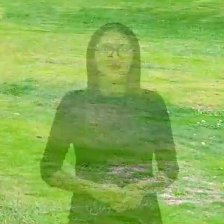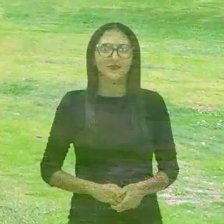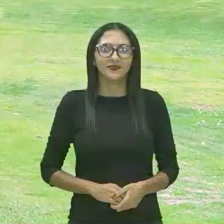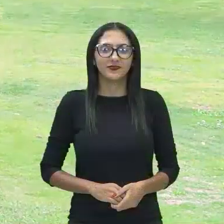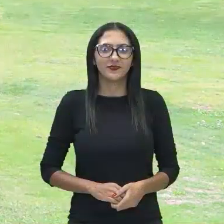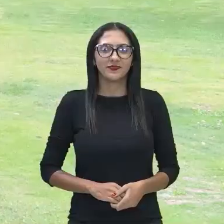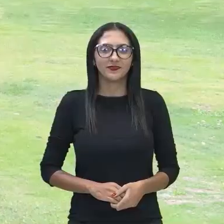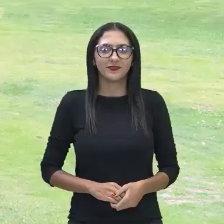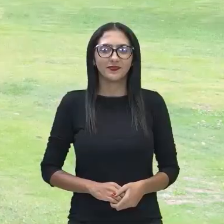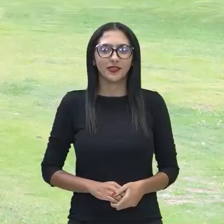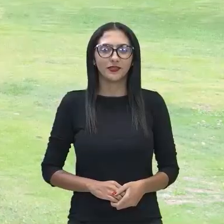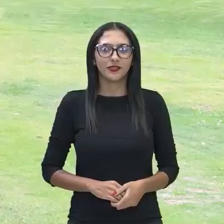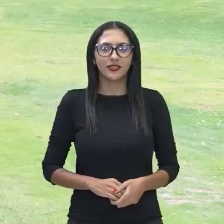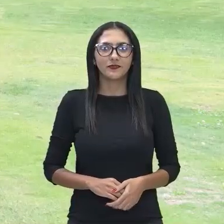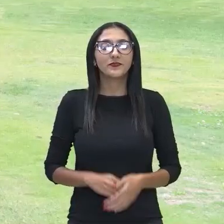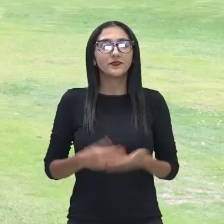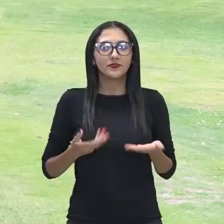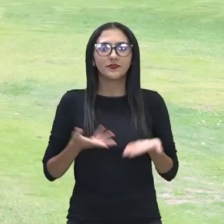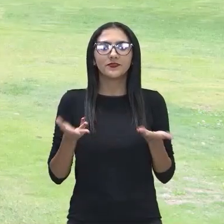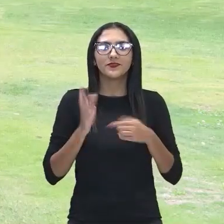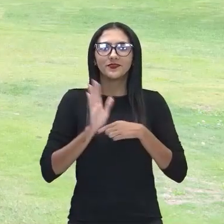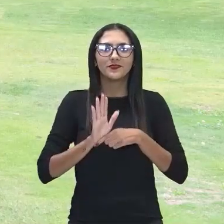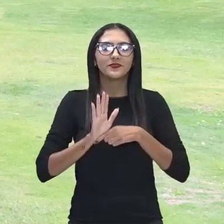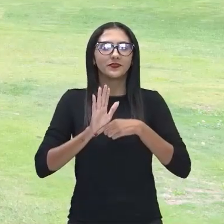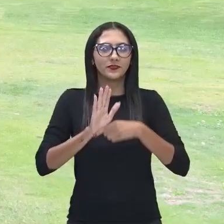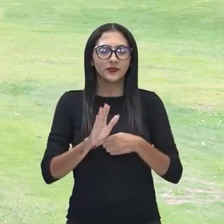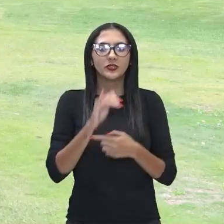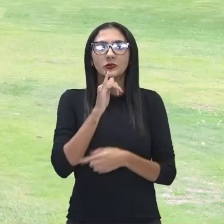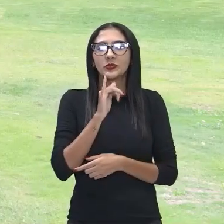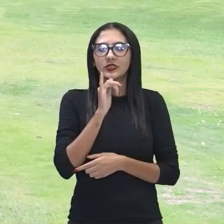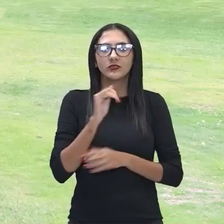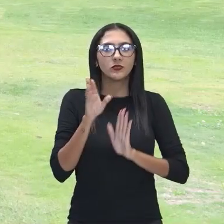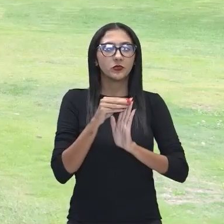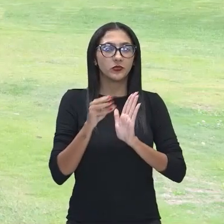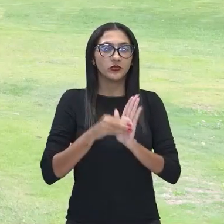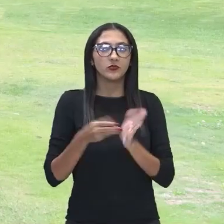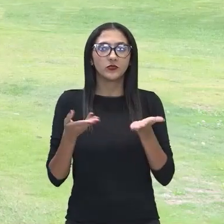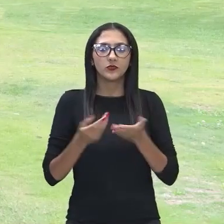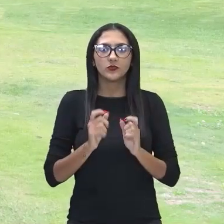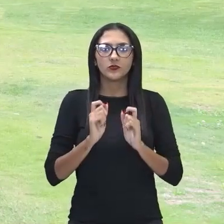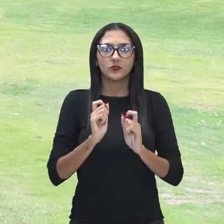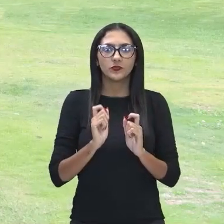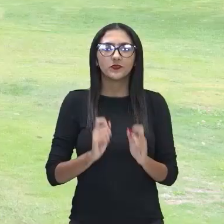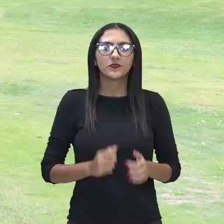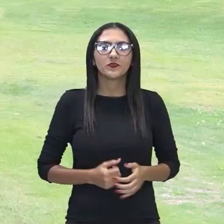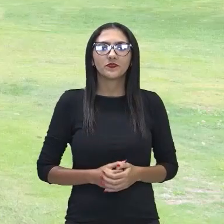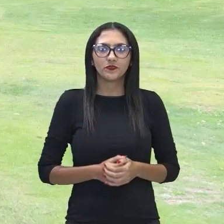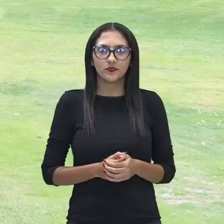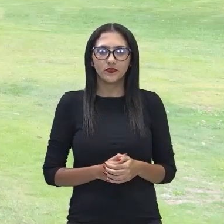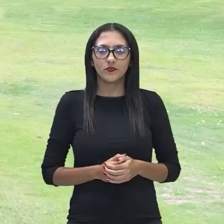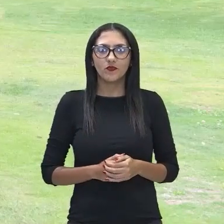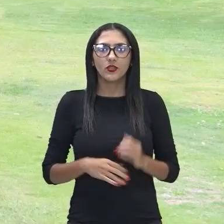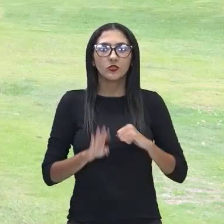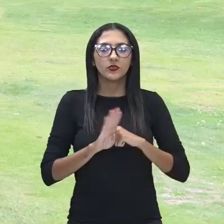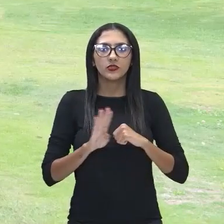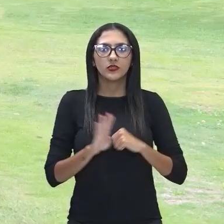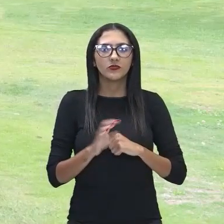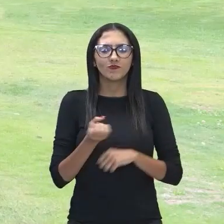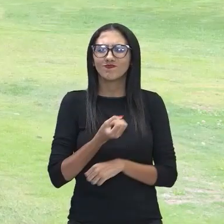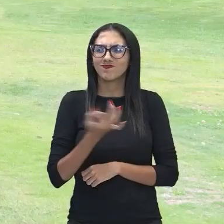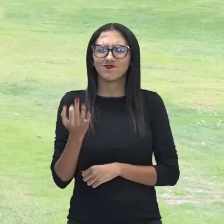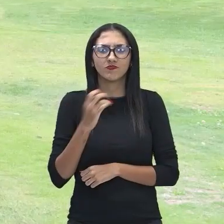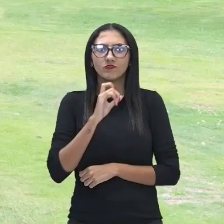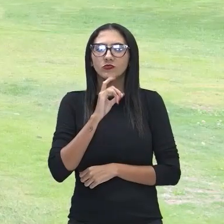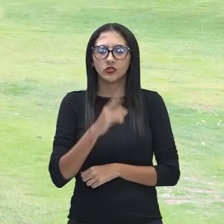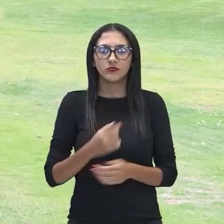Bem, então para a gente exemplificar, não é, este conteúdo que são uncountable nouns, eu quero aqui mostrar para